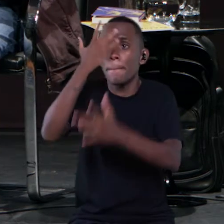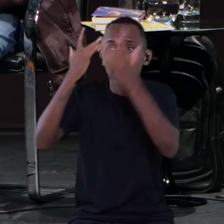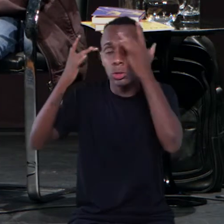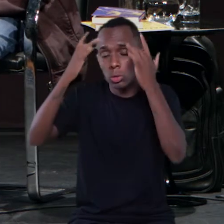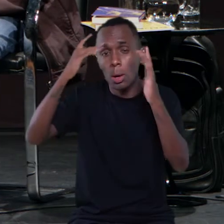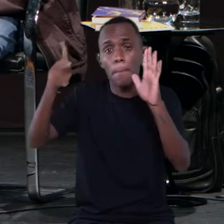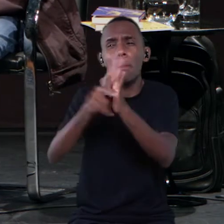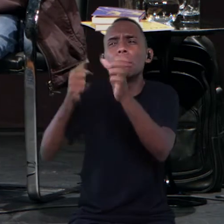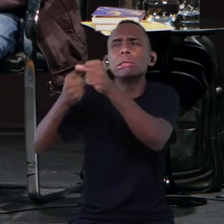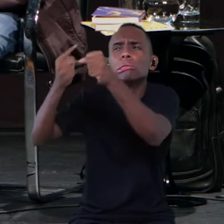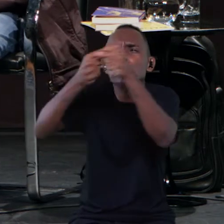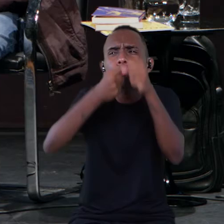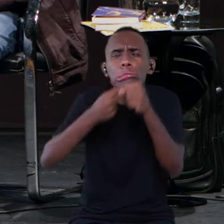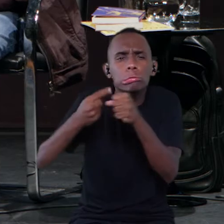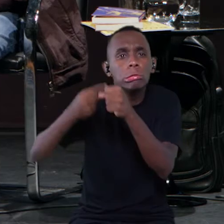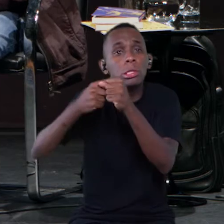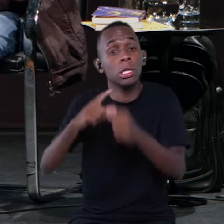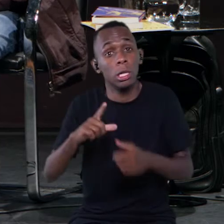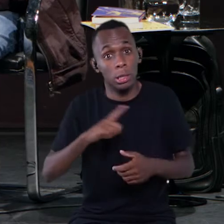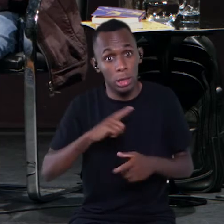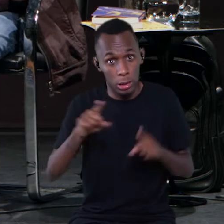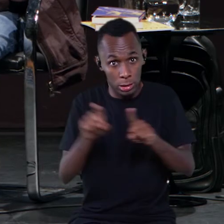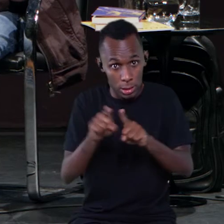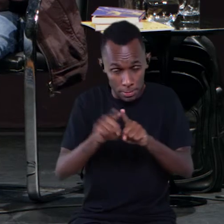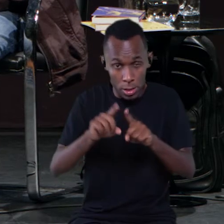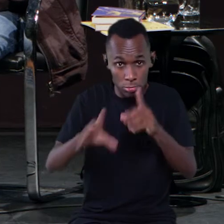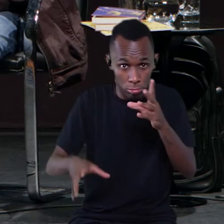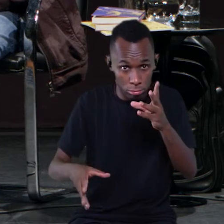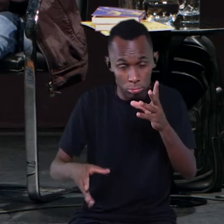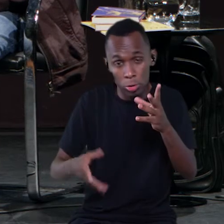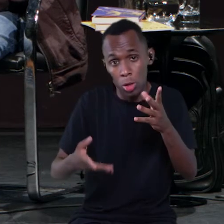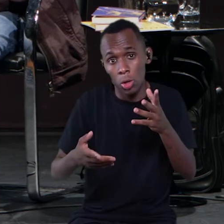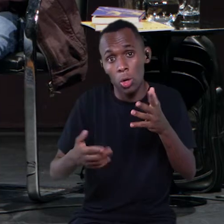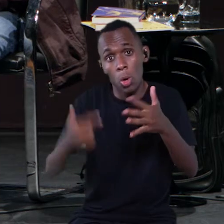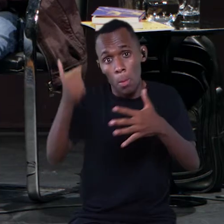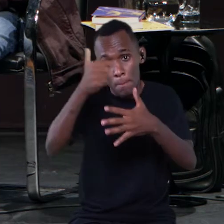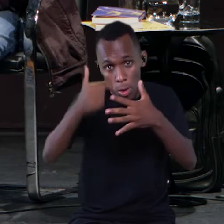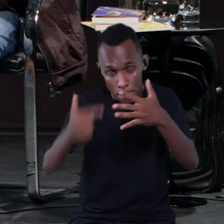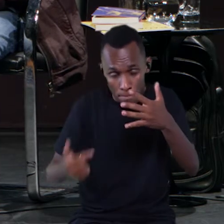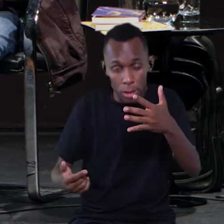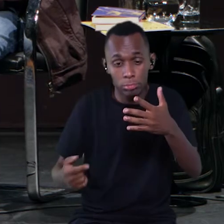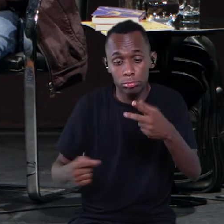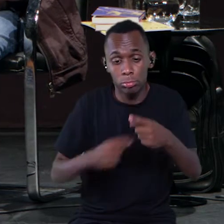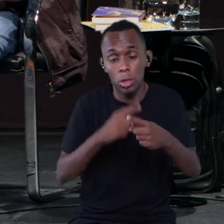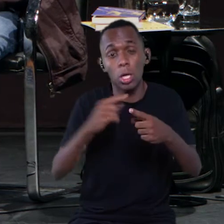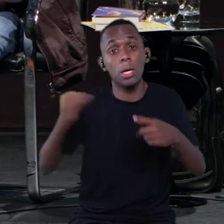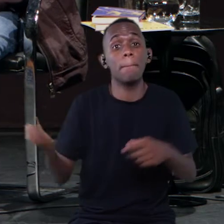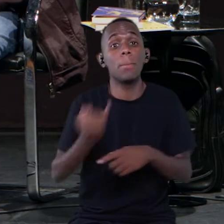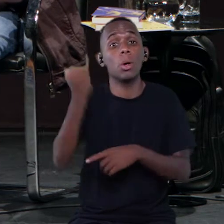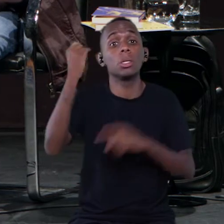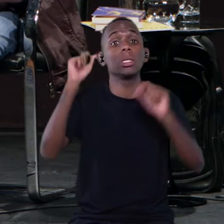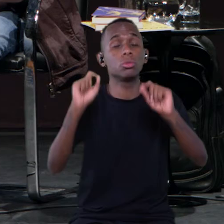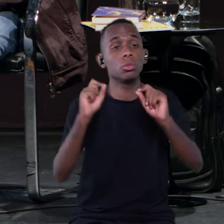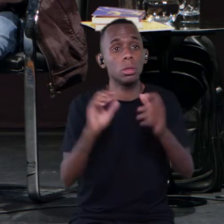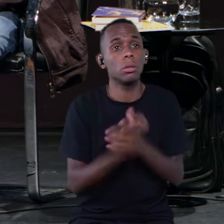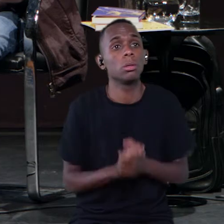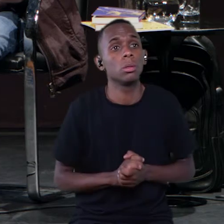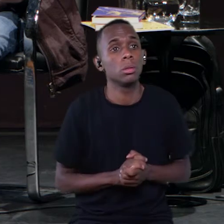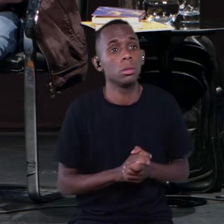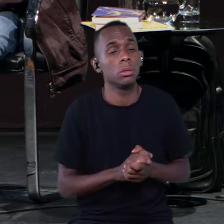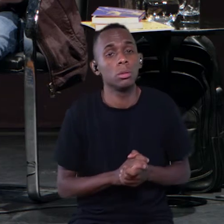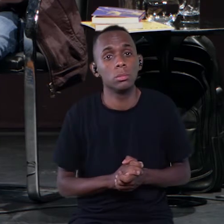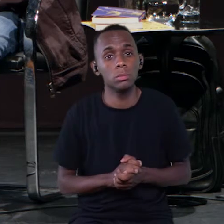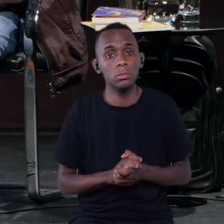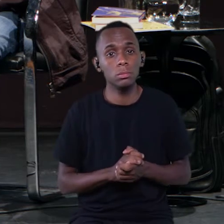interior do país todo. E tem outro ingrediente importante que a gente tem que falar aqui, o Cid está aqui também, que pode falar disso, é que